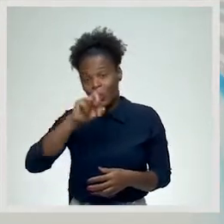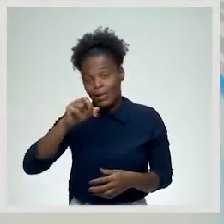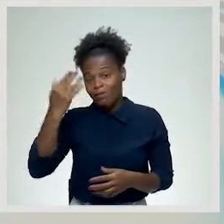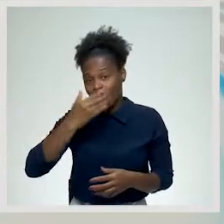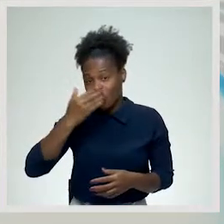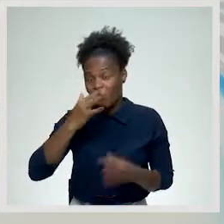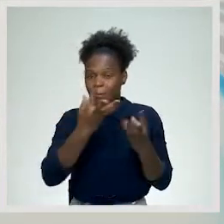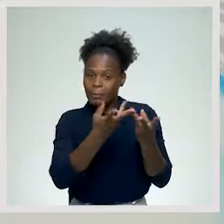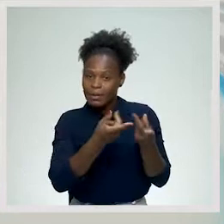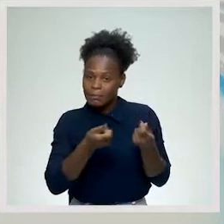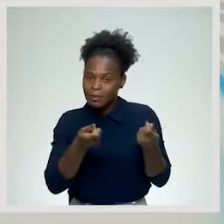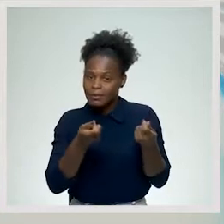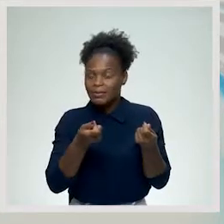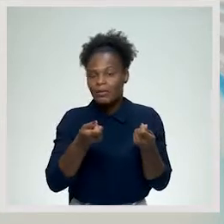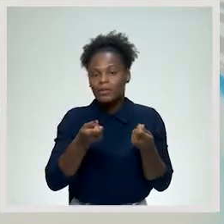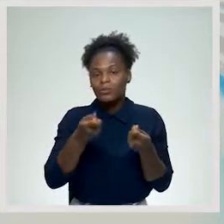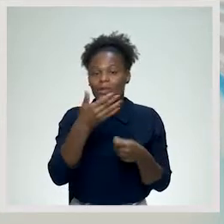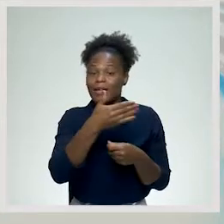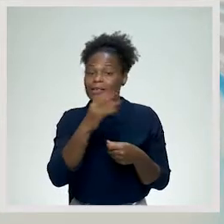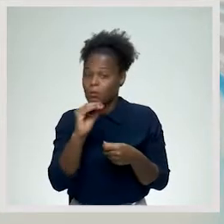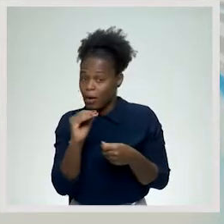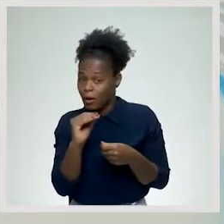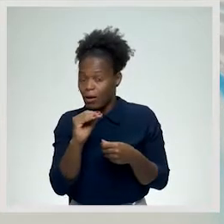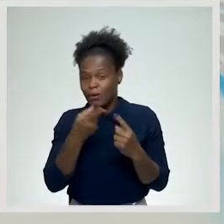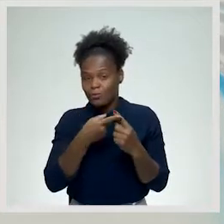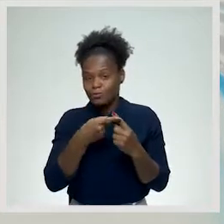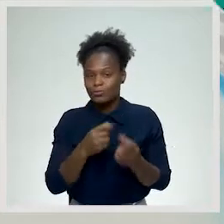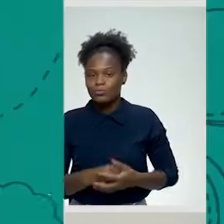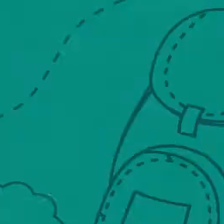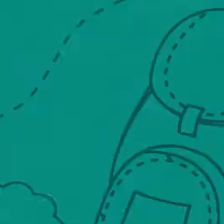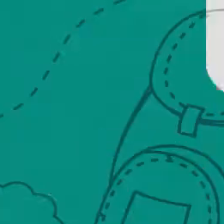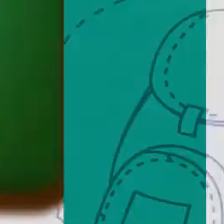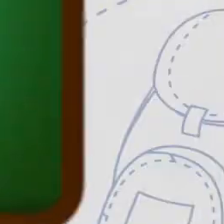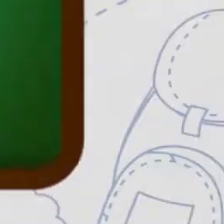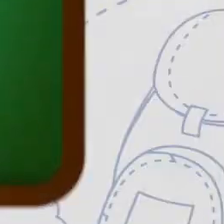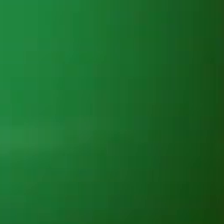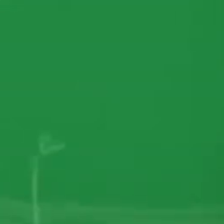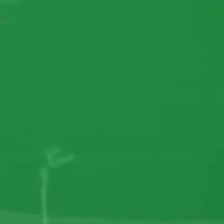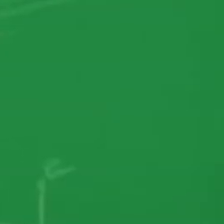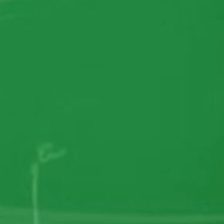8ª aula de Matemática do 10º ano de escolaridade.